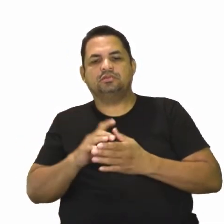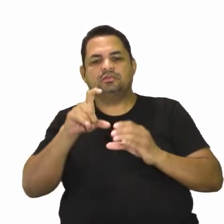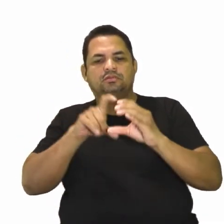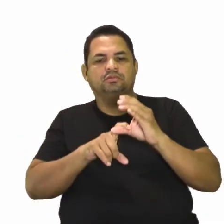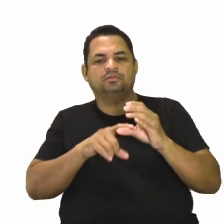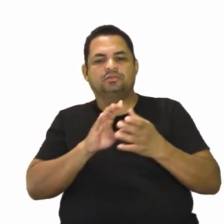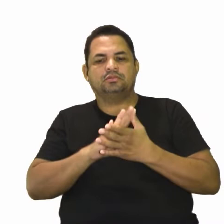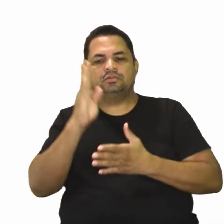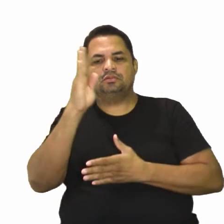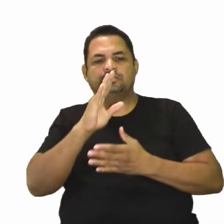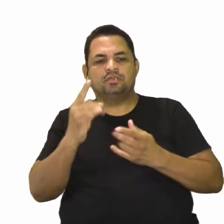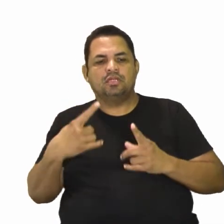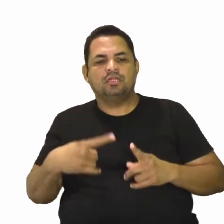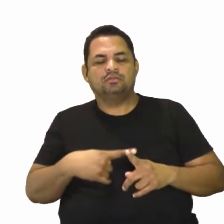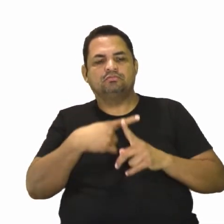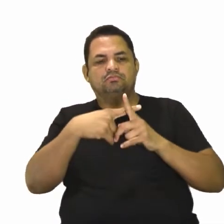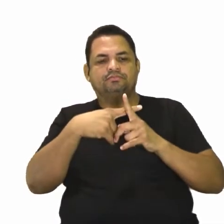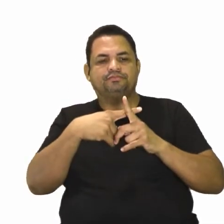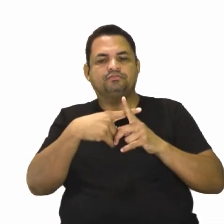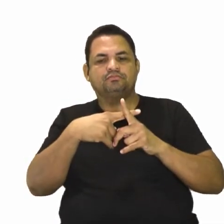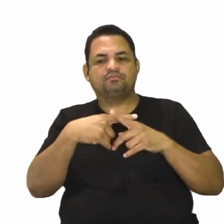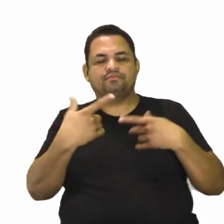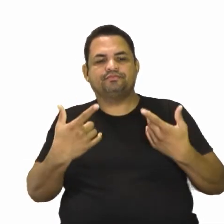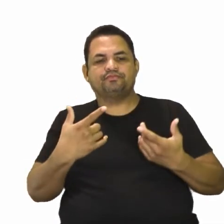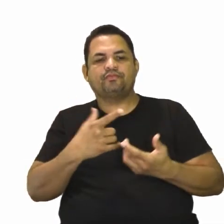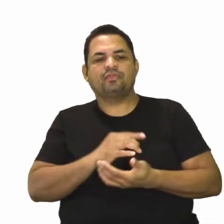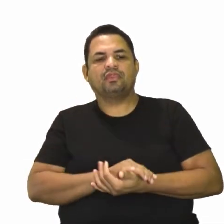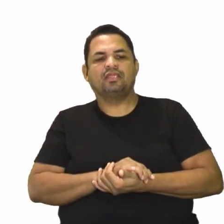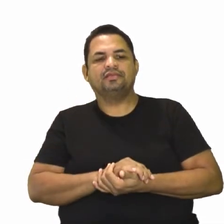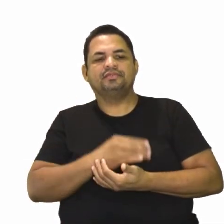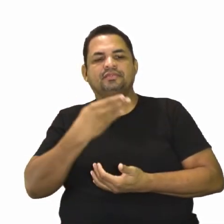externa brasileira somava